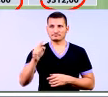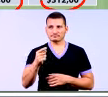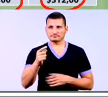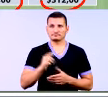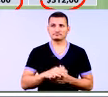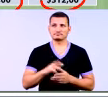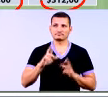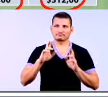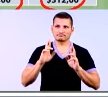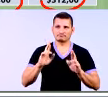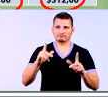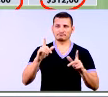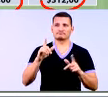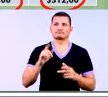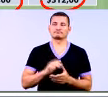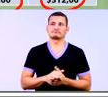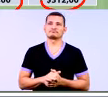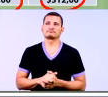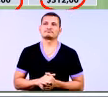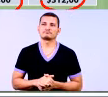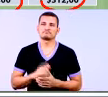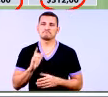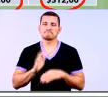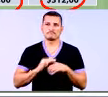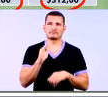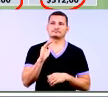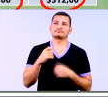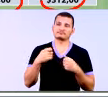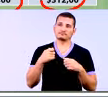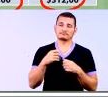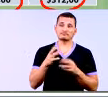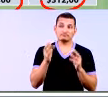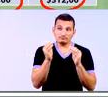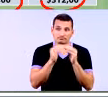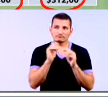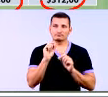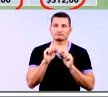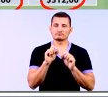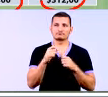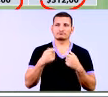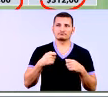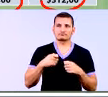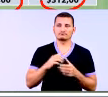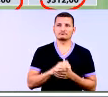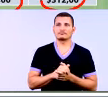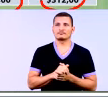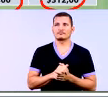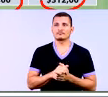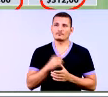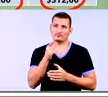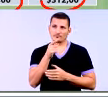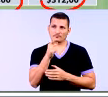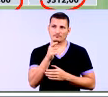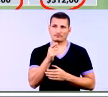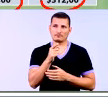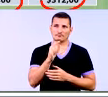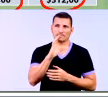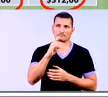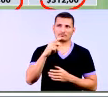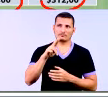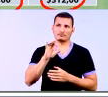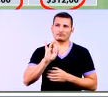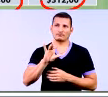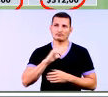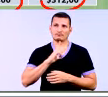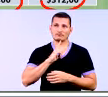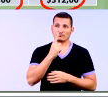Então a diferença é muito grande. Então eu tenho que casar com o que eu preciso. Esse processador aqui, ele tem um núcleo apenas,